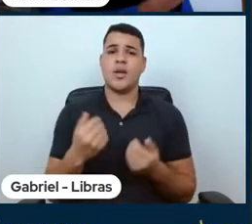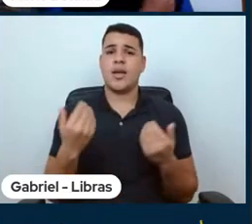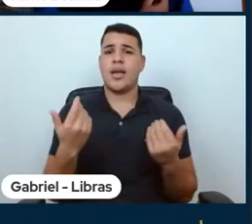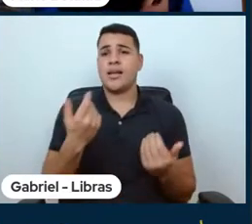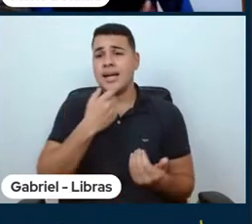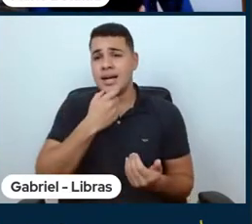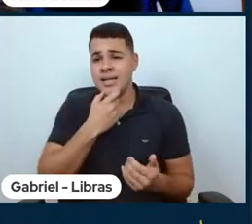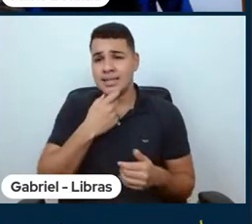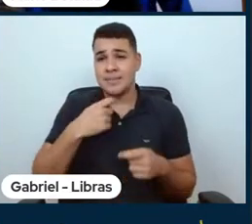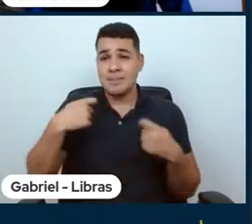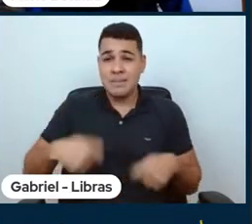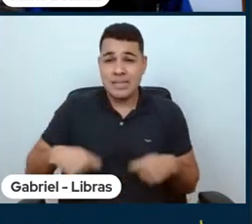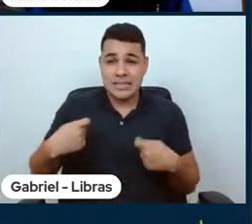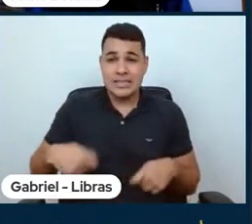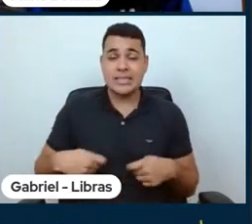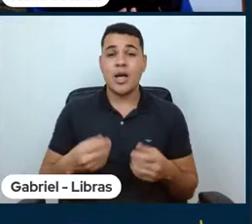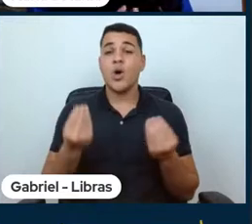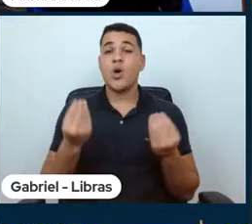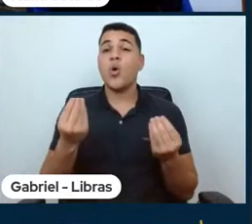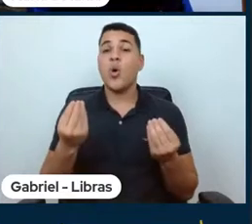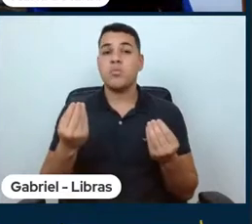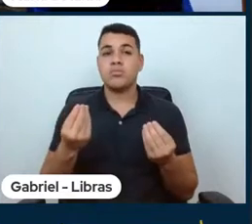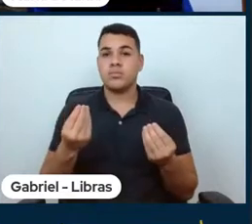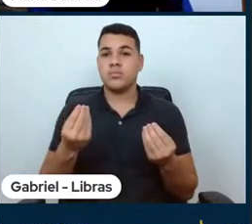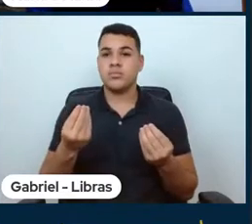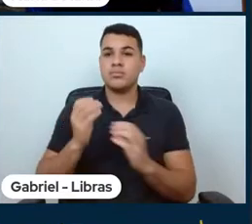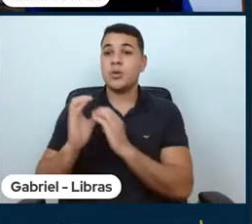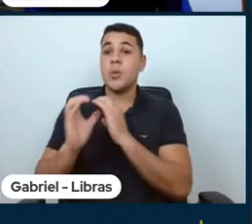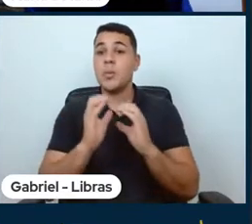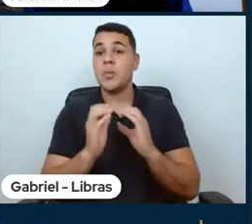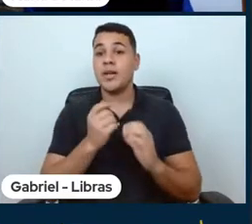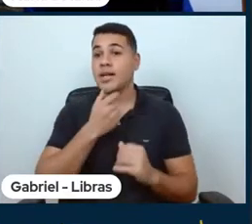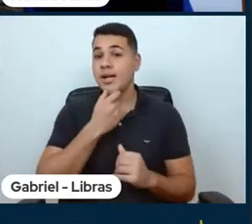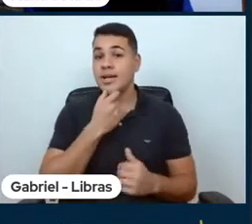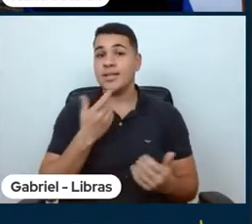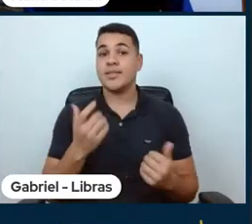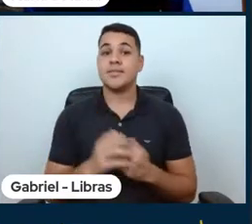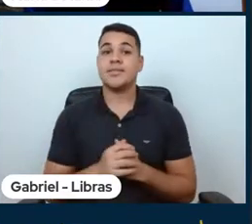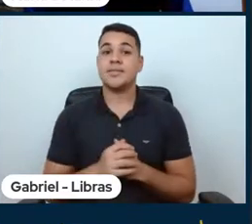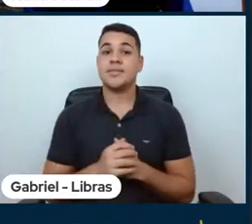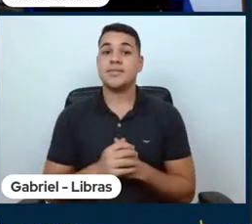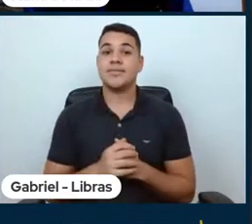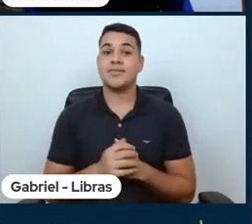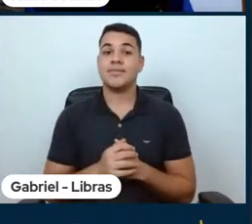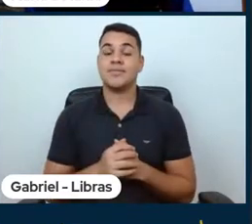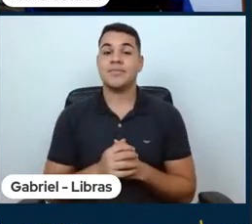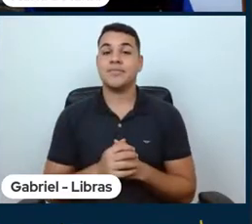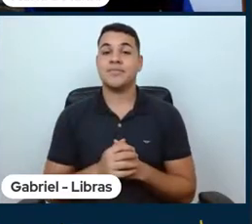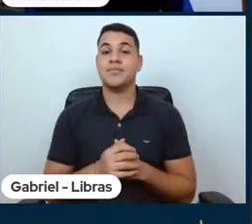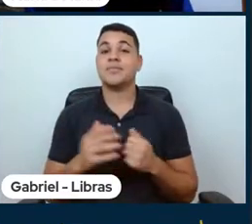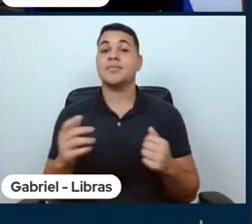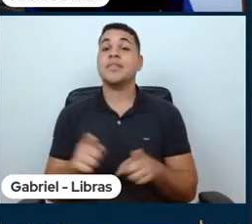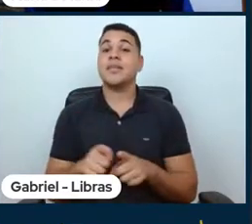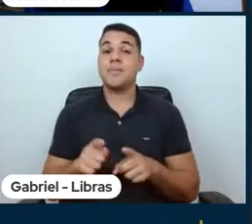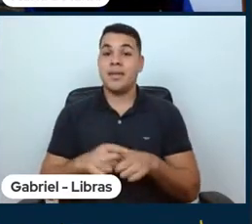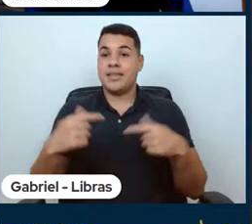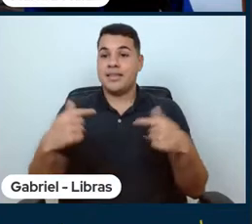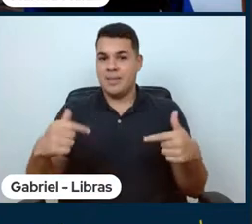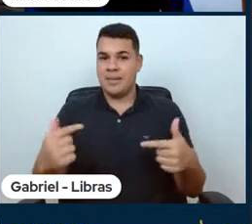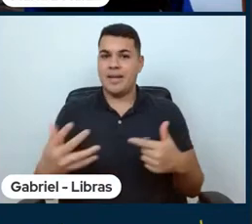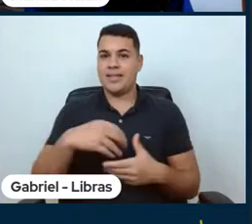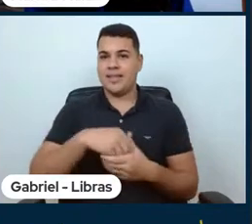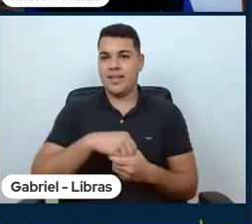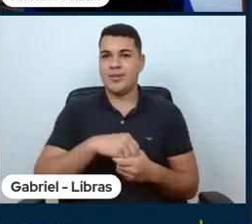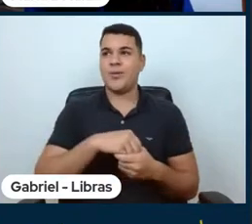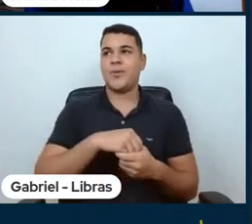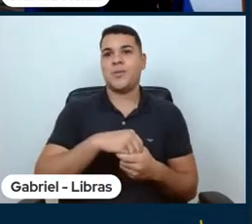é necessário? Tipo, como que é o inglês para vocês, sabe? E é isso. E, por exemplo, trabalhar numa empresa, às vezes